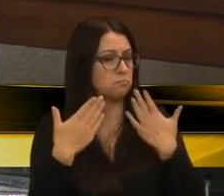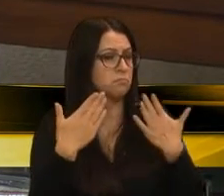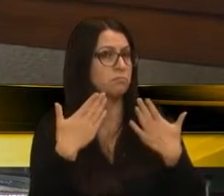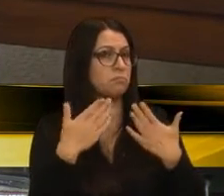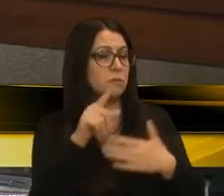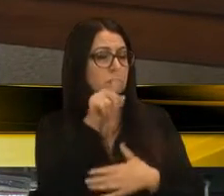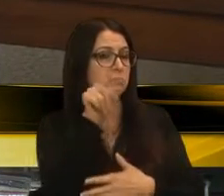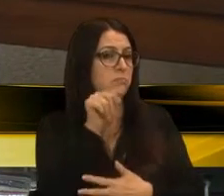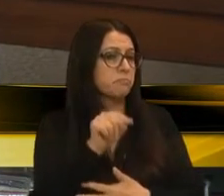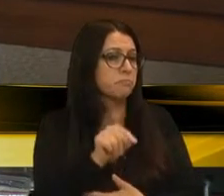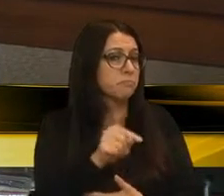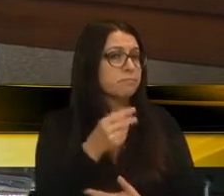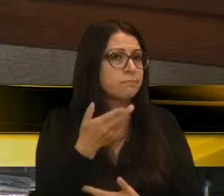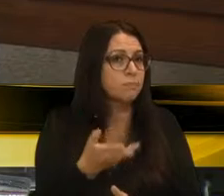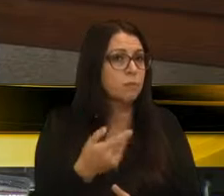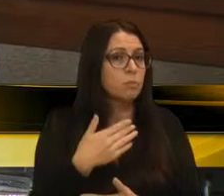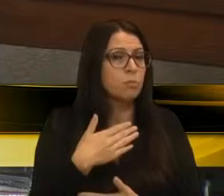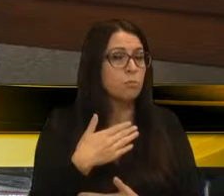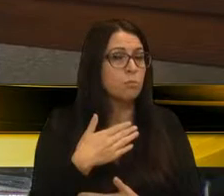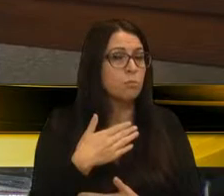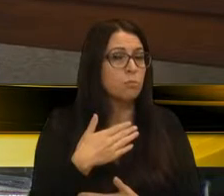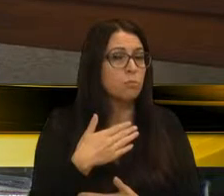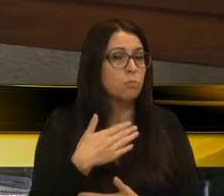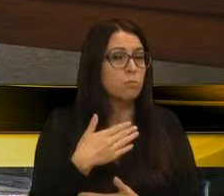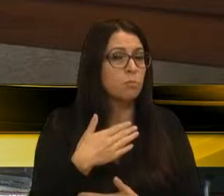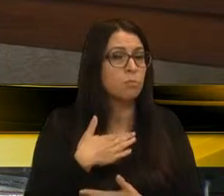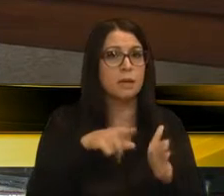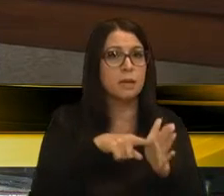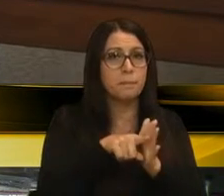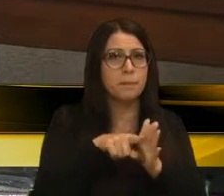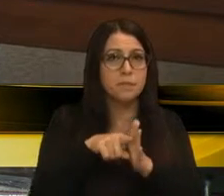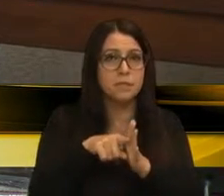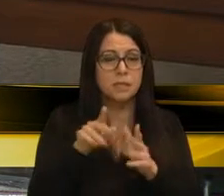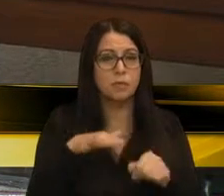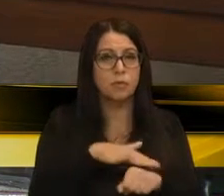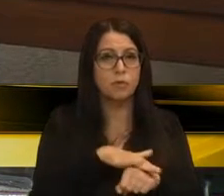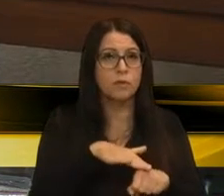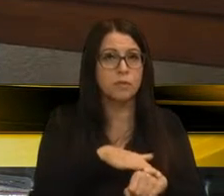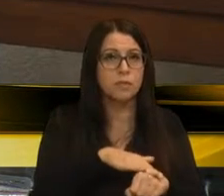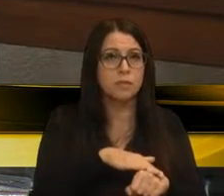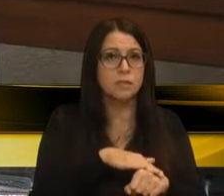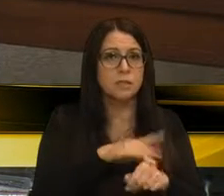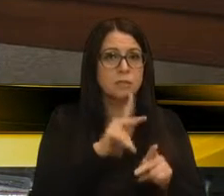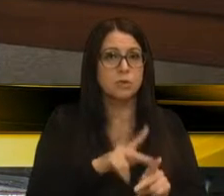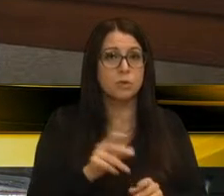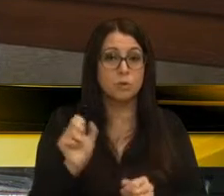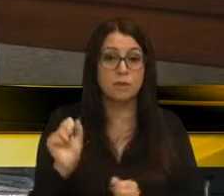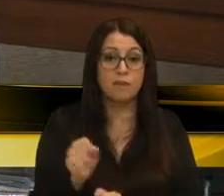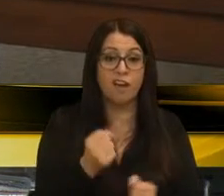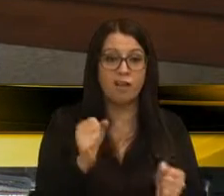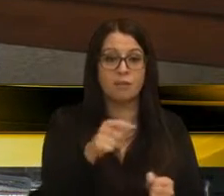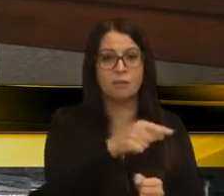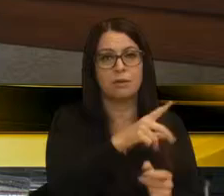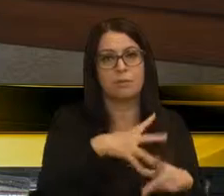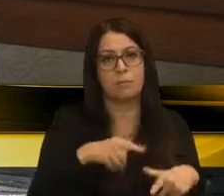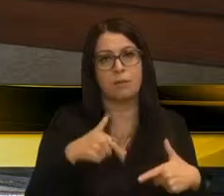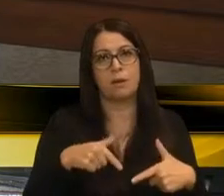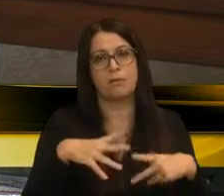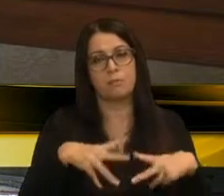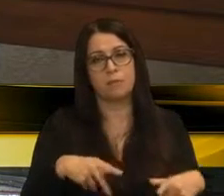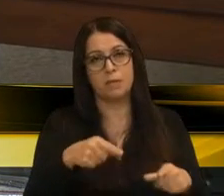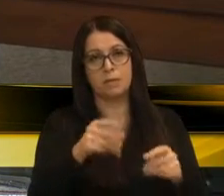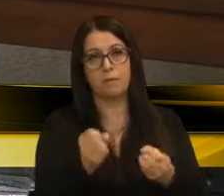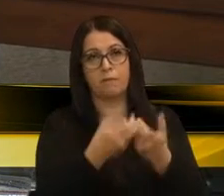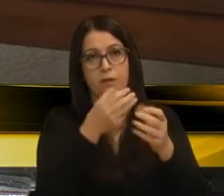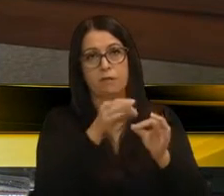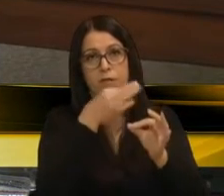uma interrogação muito forte, porque para mim vale muito a pena com as varredoras que trabalharam na limpeza da